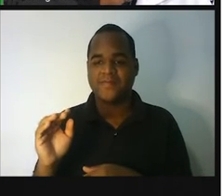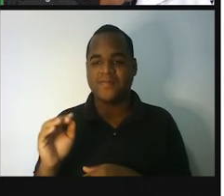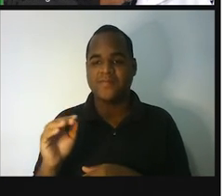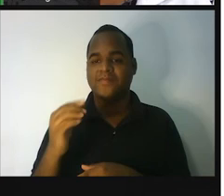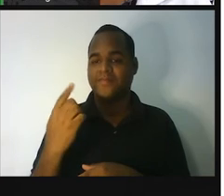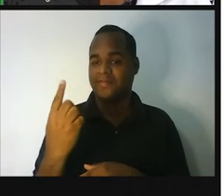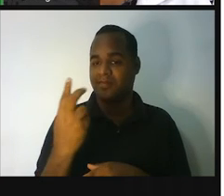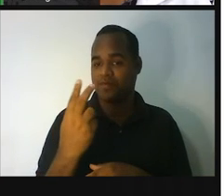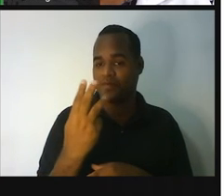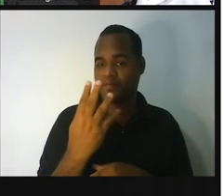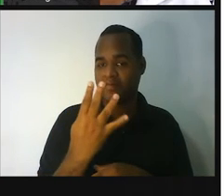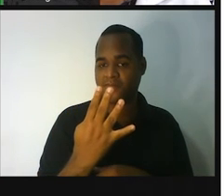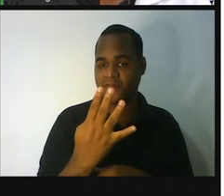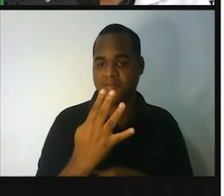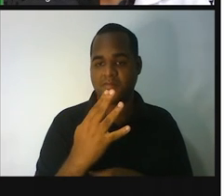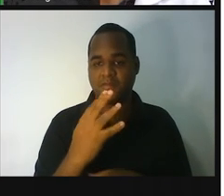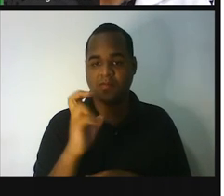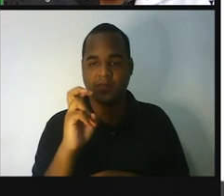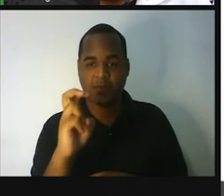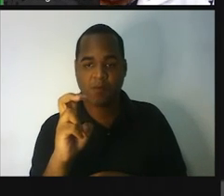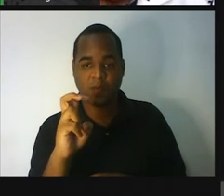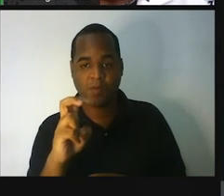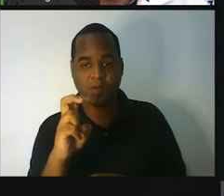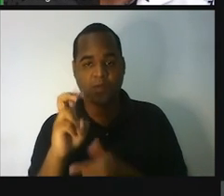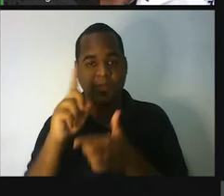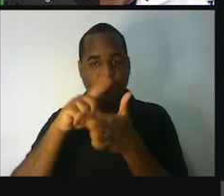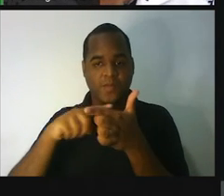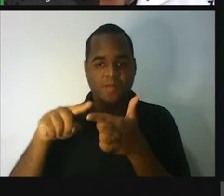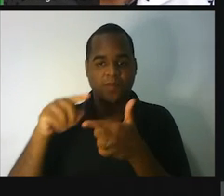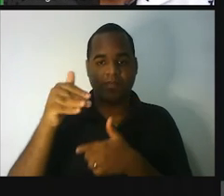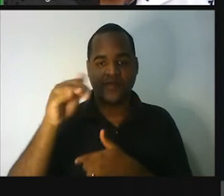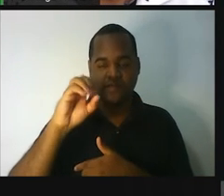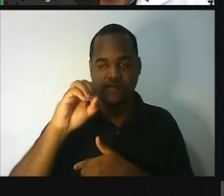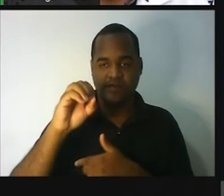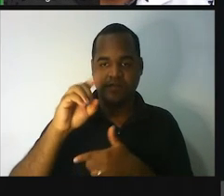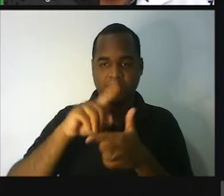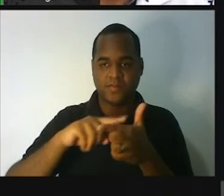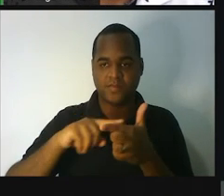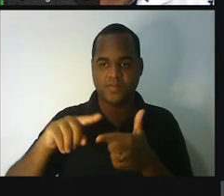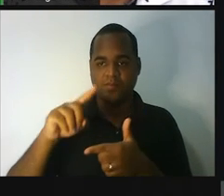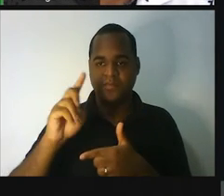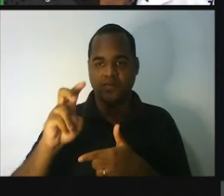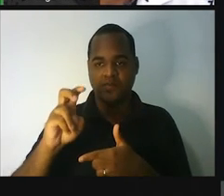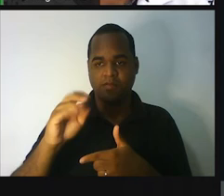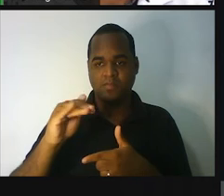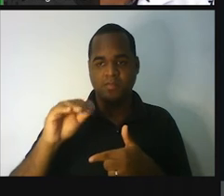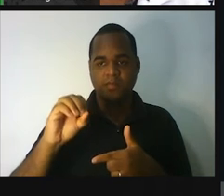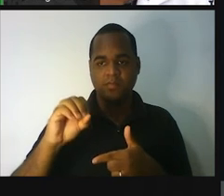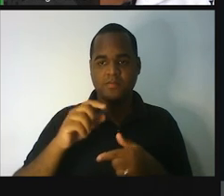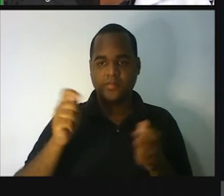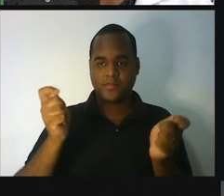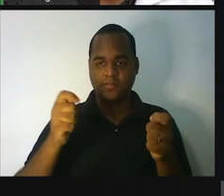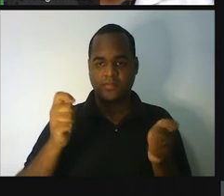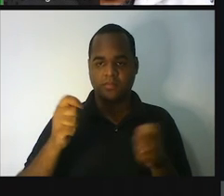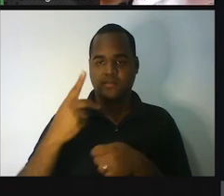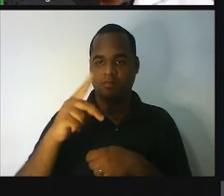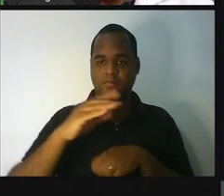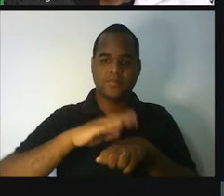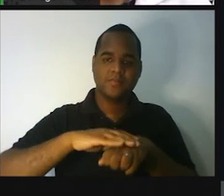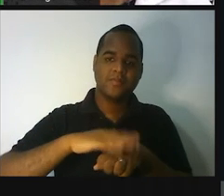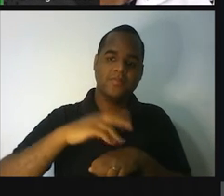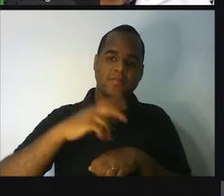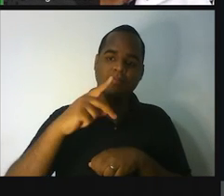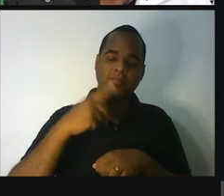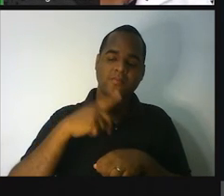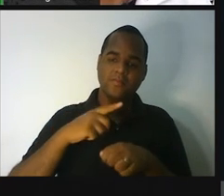é um dois três quatro cinco divisões conversa a gente pode jabuti publicar os